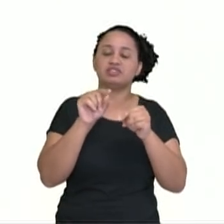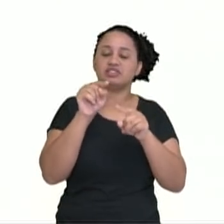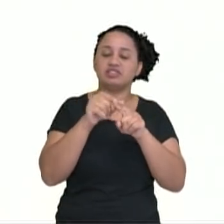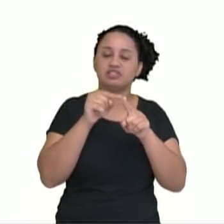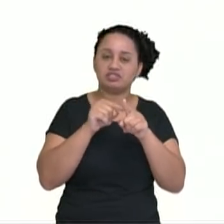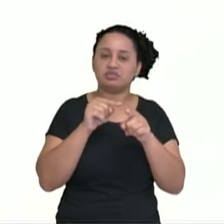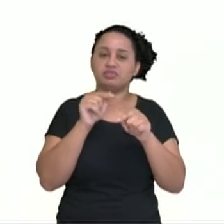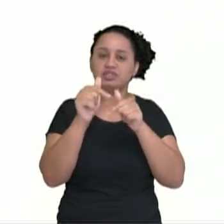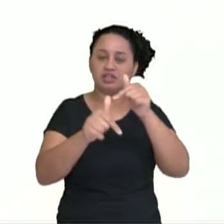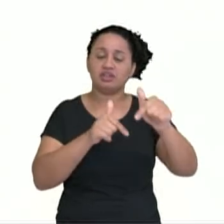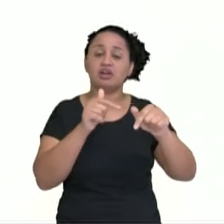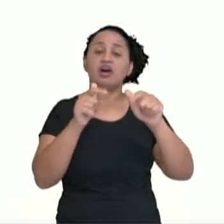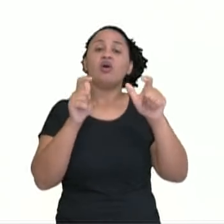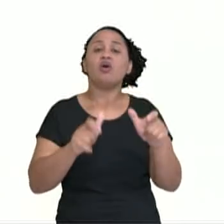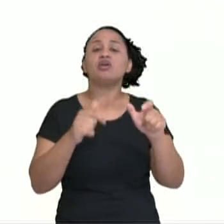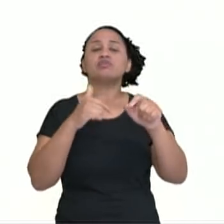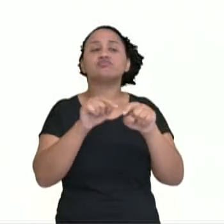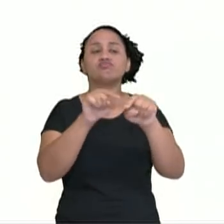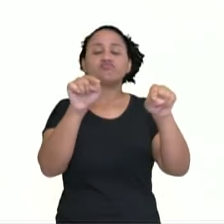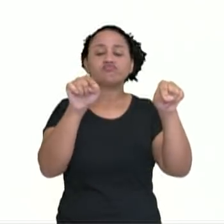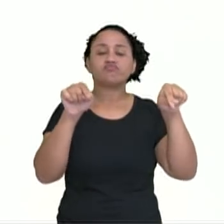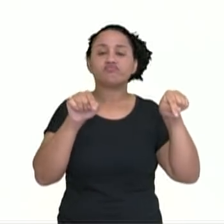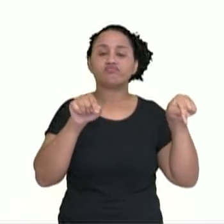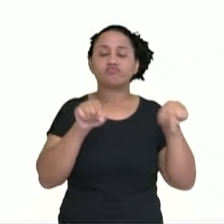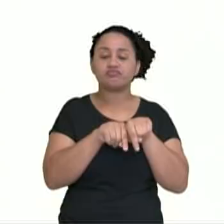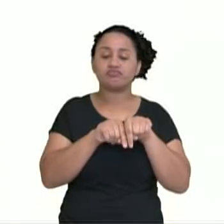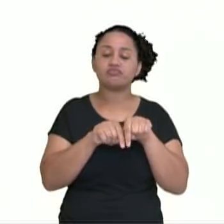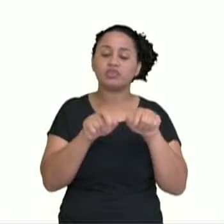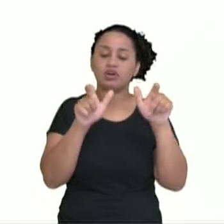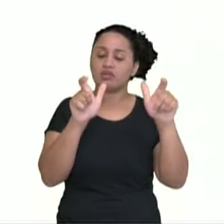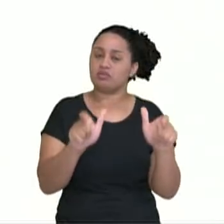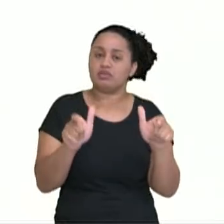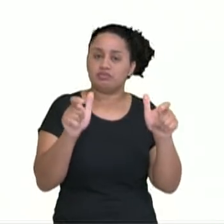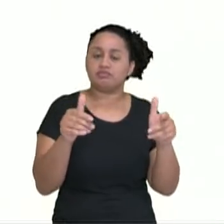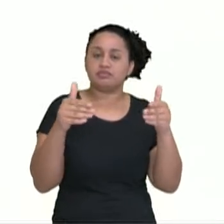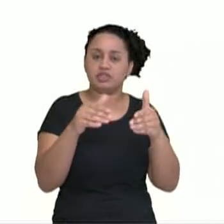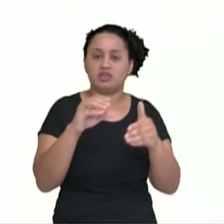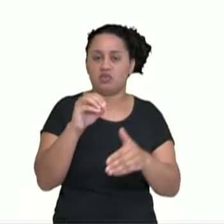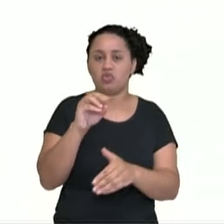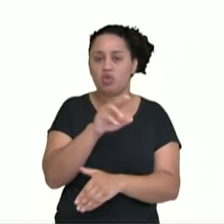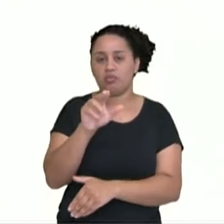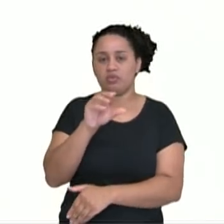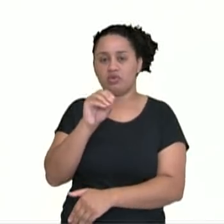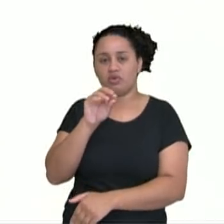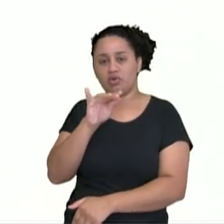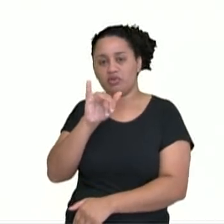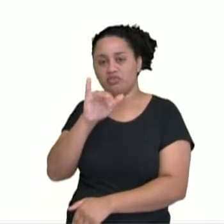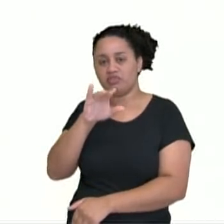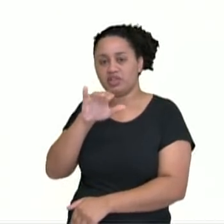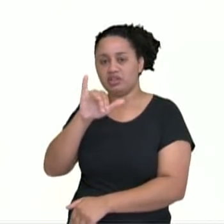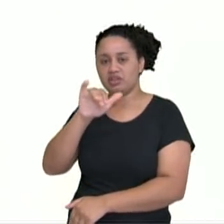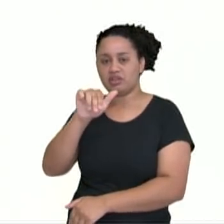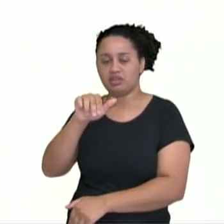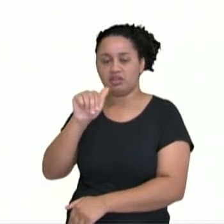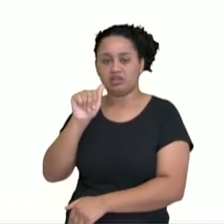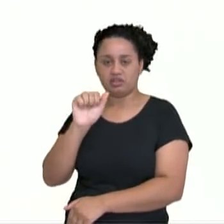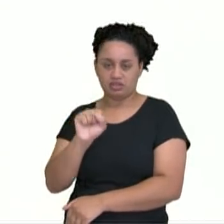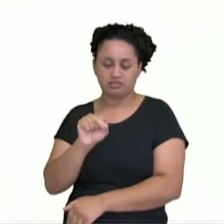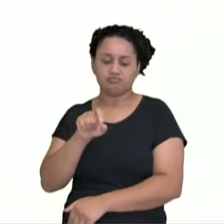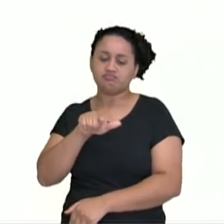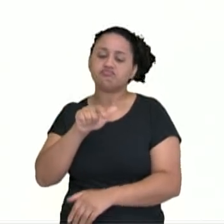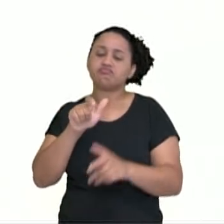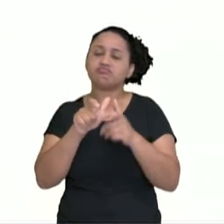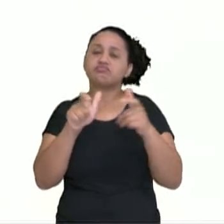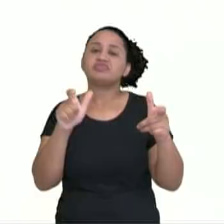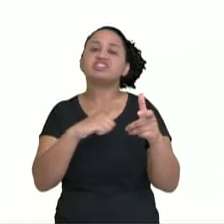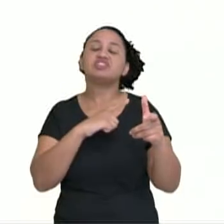de manufatura, eles eram feitos nas oficinas. Essas oficinas, muitas vezes, elas